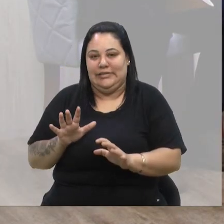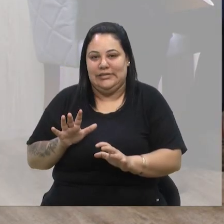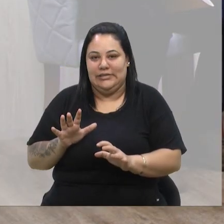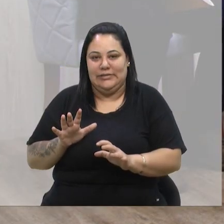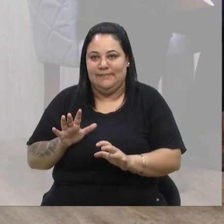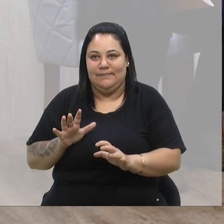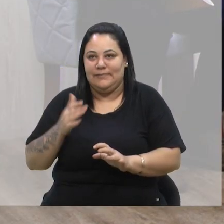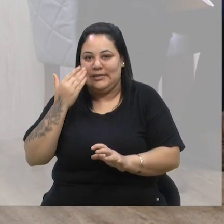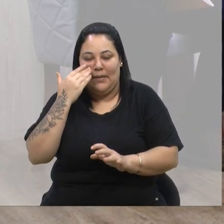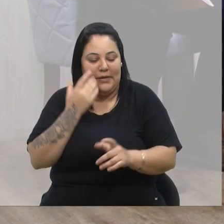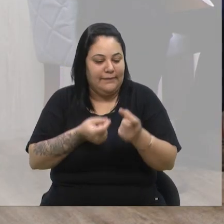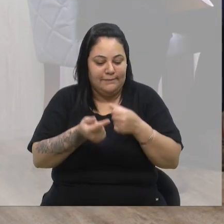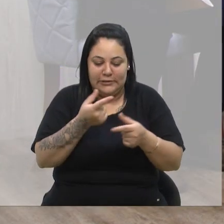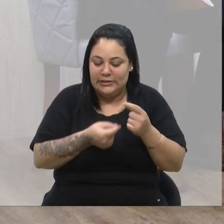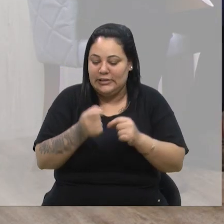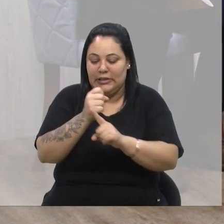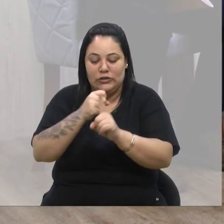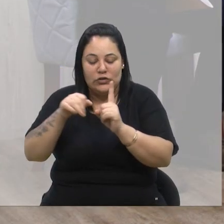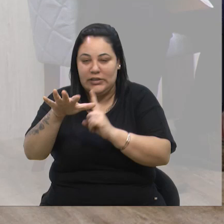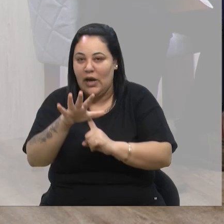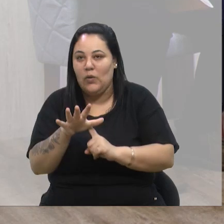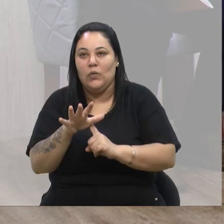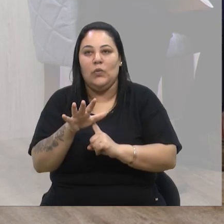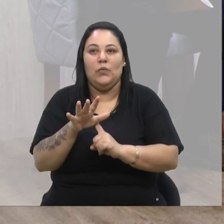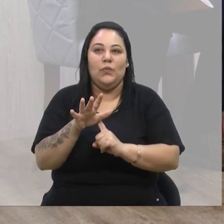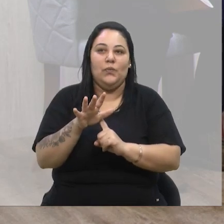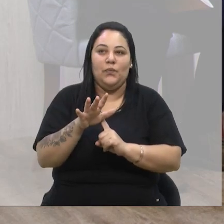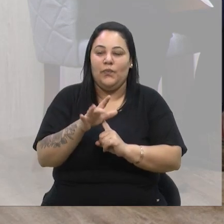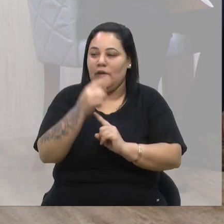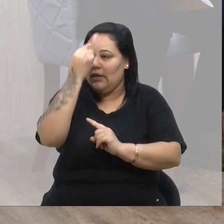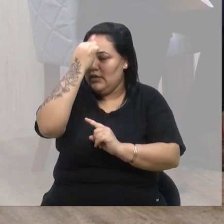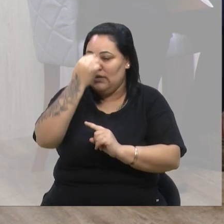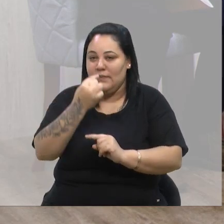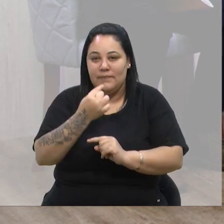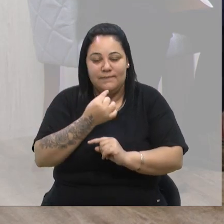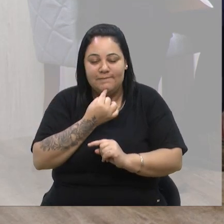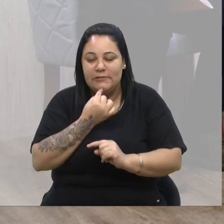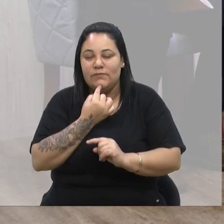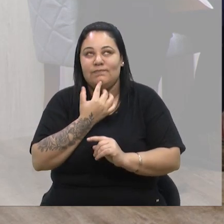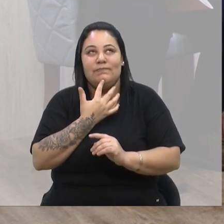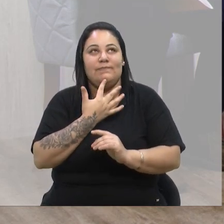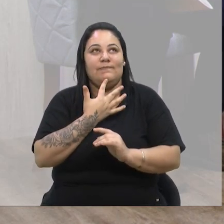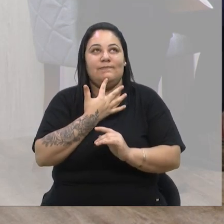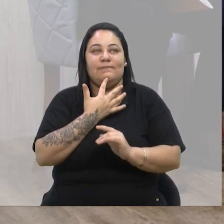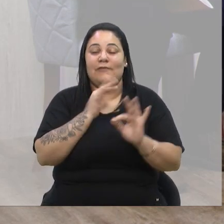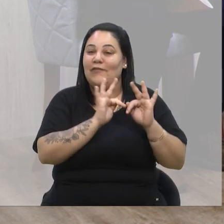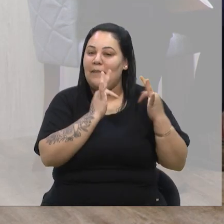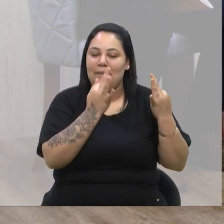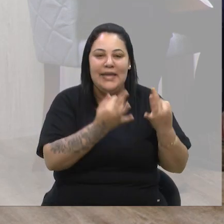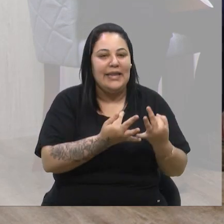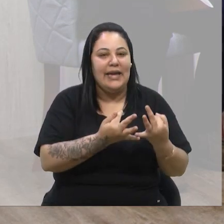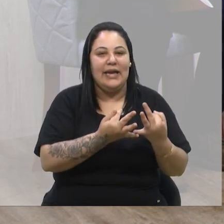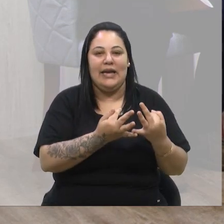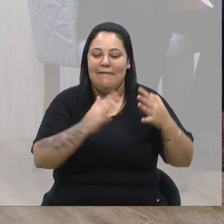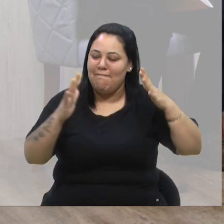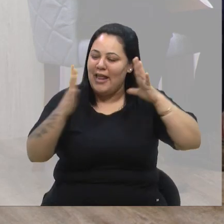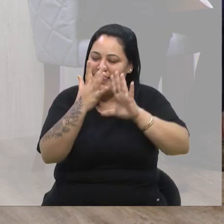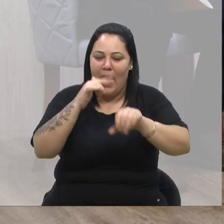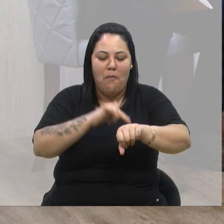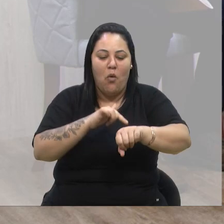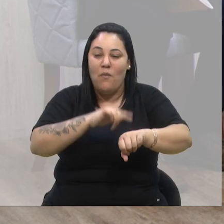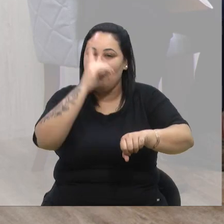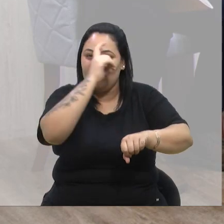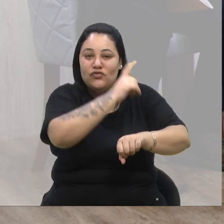crise financeira, social, de identidade, familiar. E se a